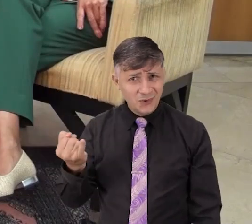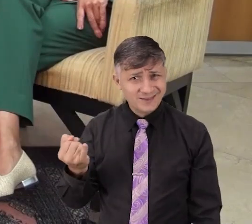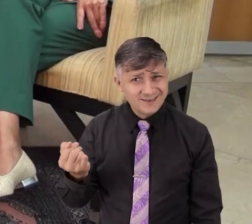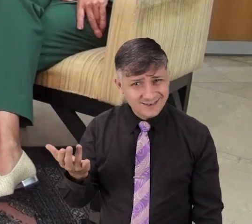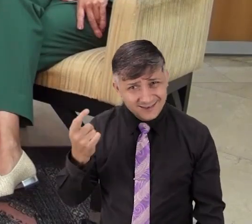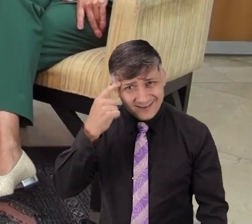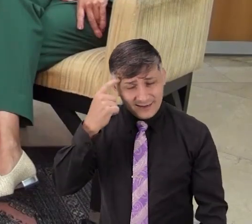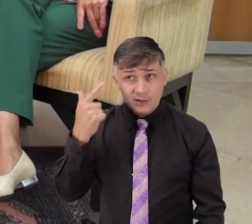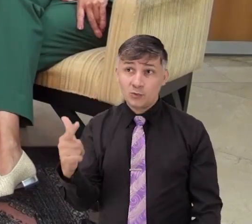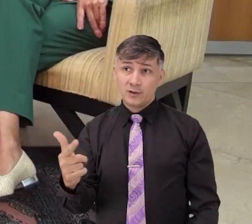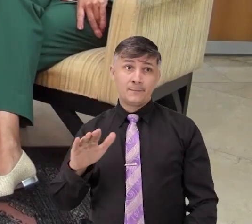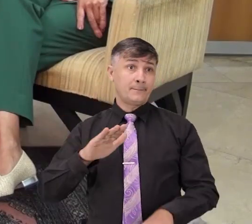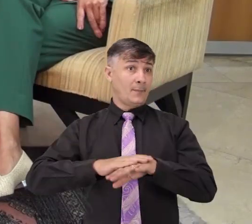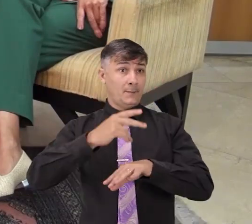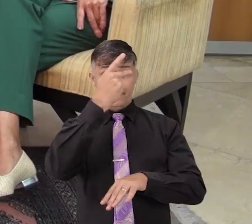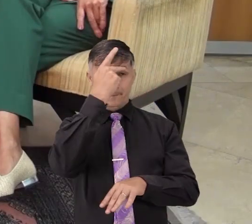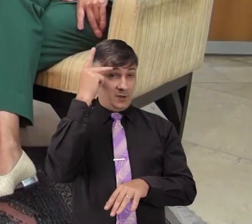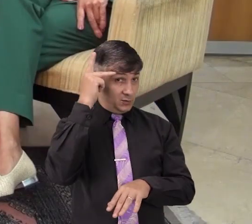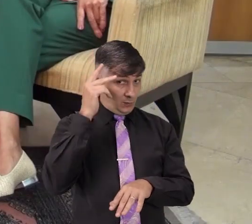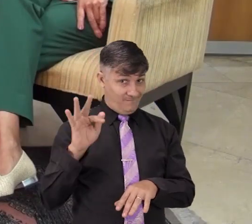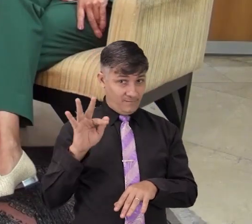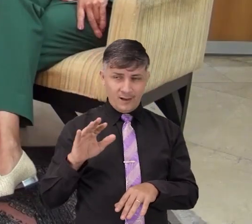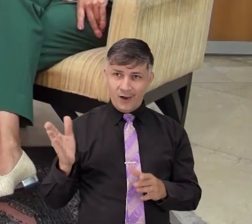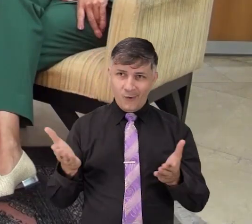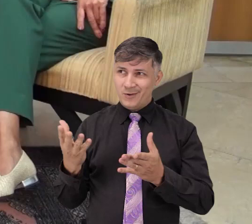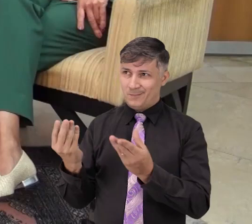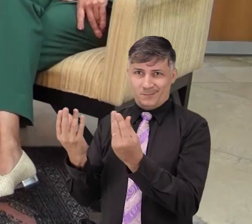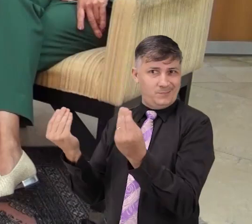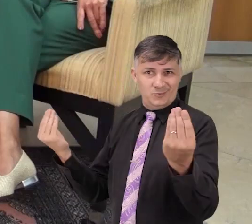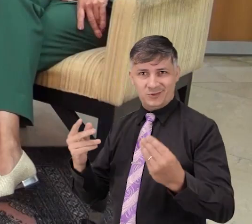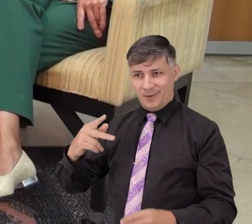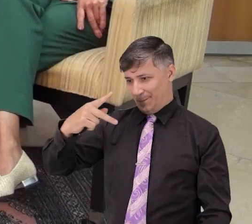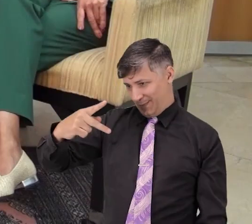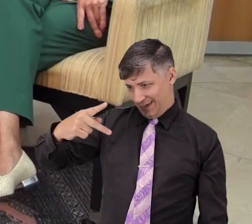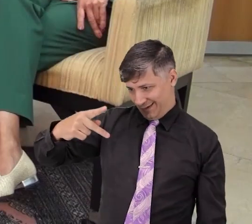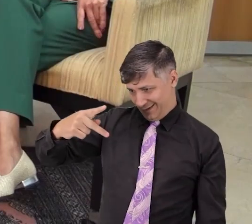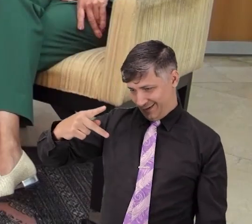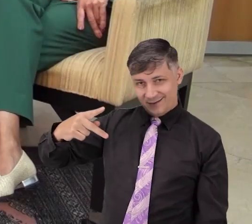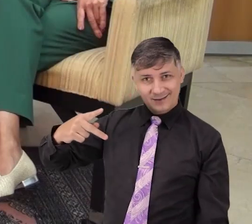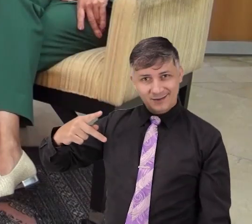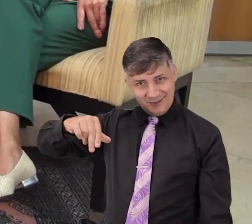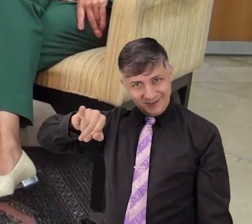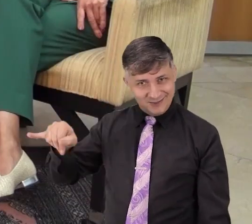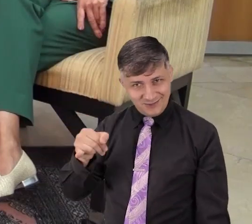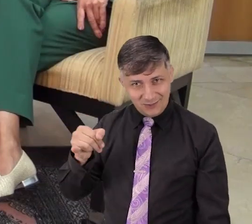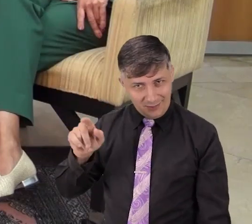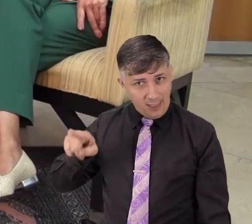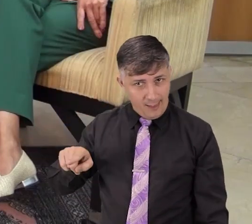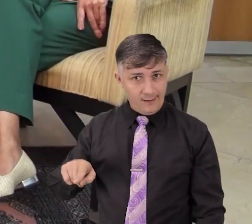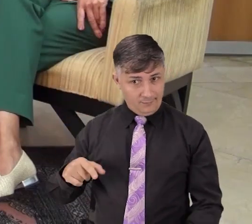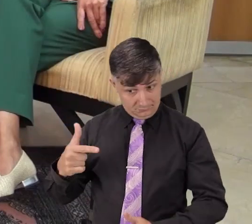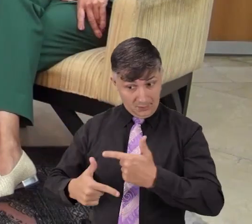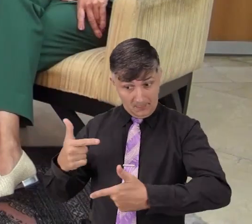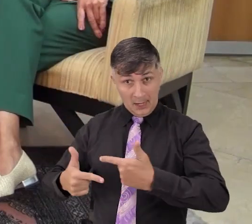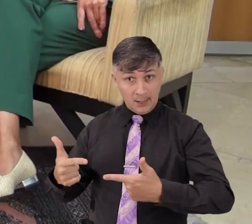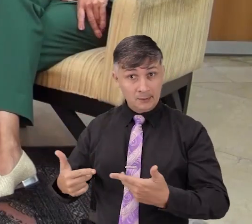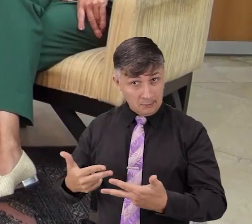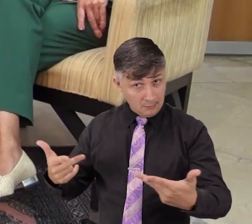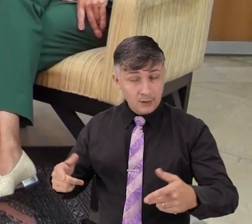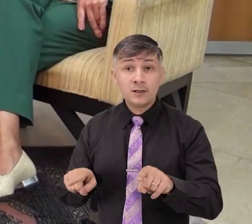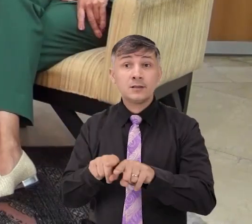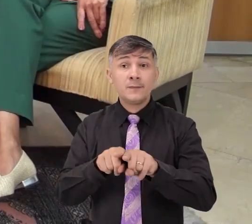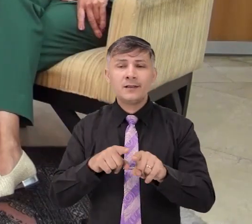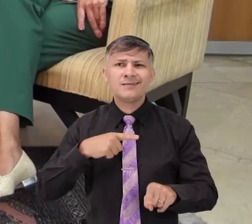empregados pessoas físicas, a gente tem, na verdade, PJs, pessoas jurídicas que são empregadas, a gente ainda tem